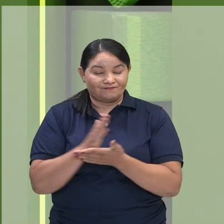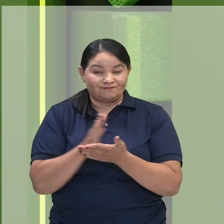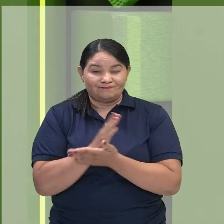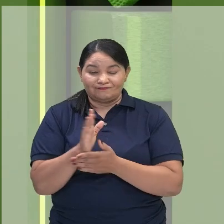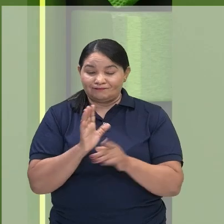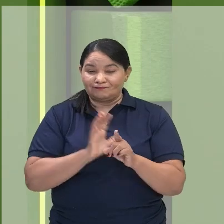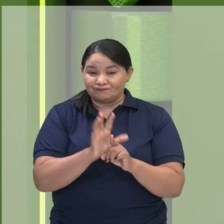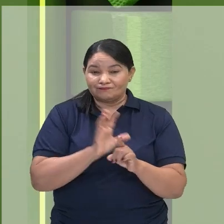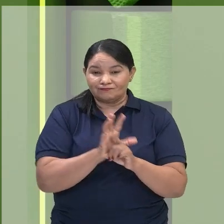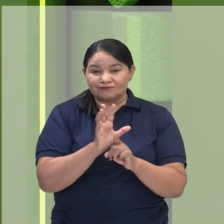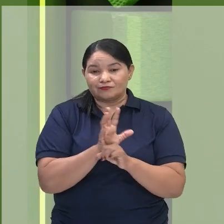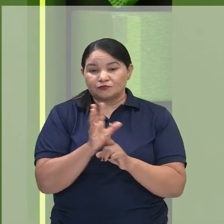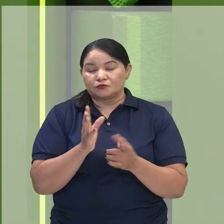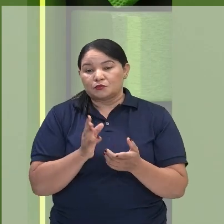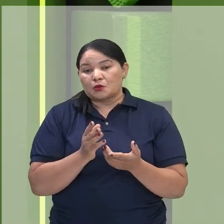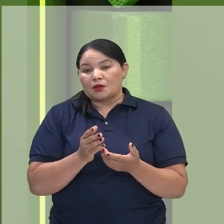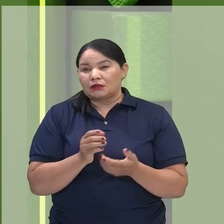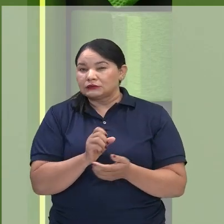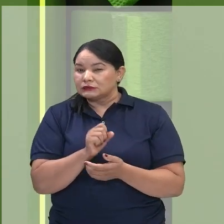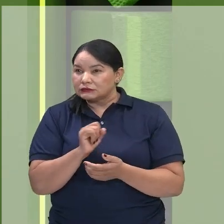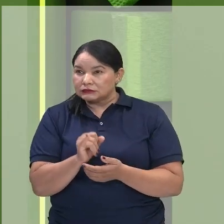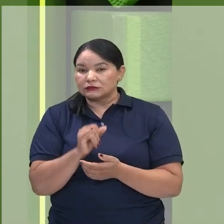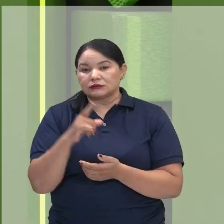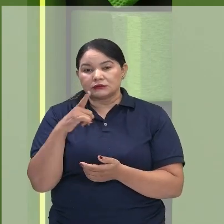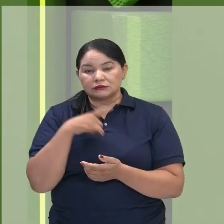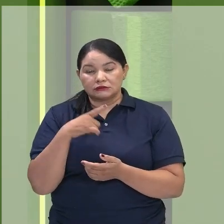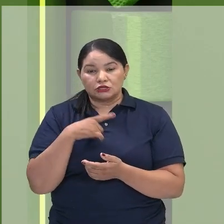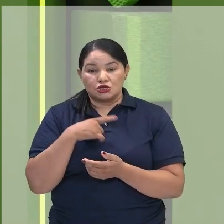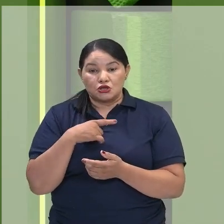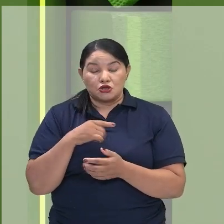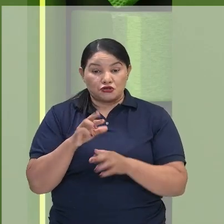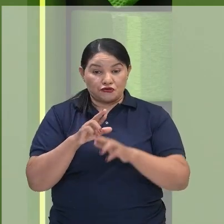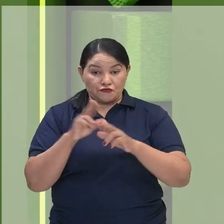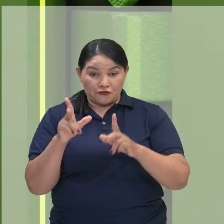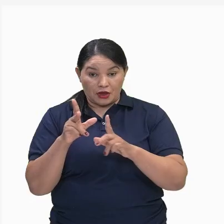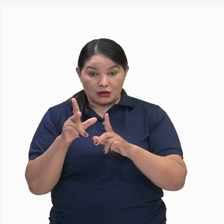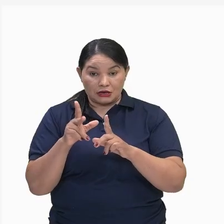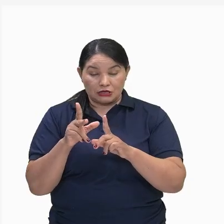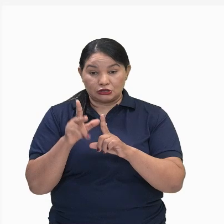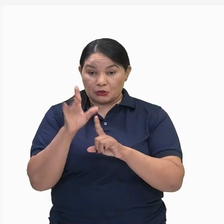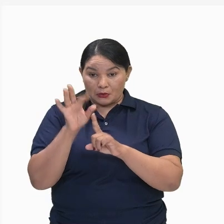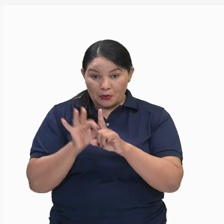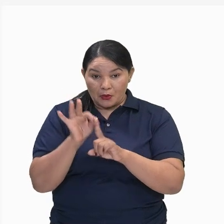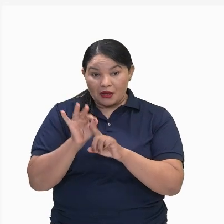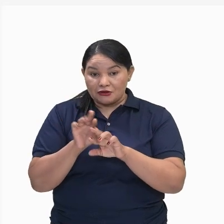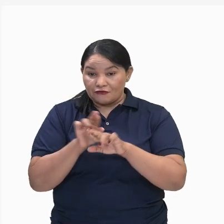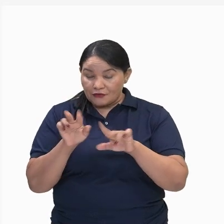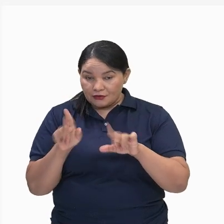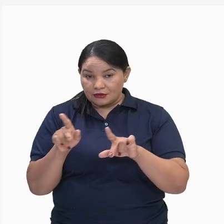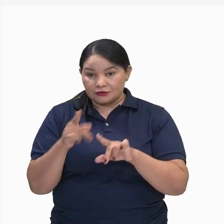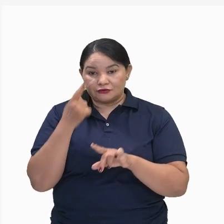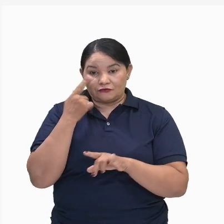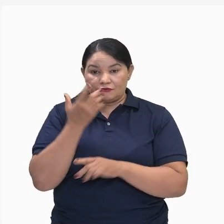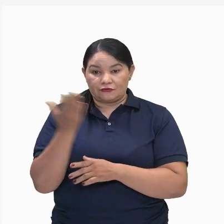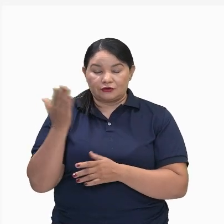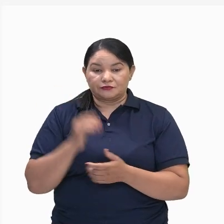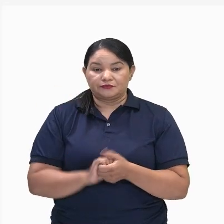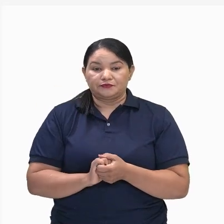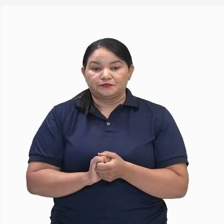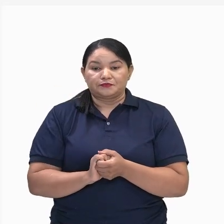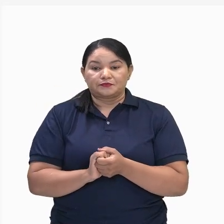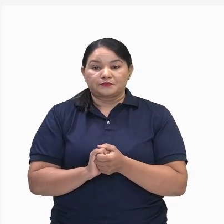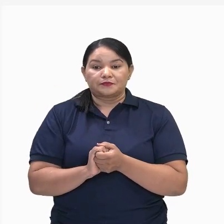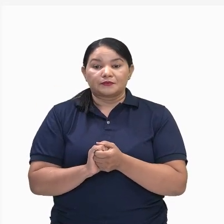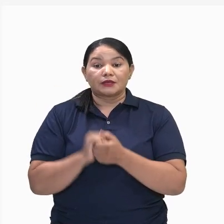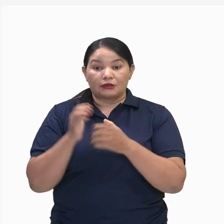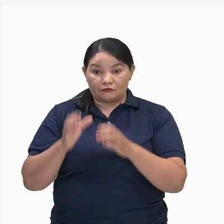impactos ao meio ambiente. Será que as termoelétricas são diferentes? Então, vamos conferir. No caso aí das termoelétricas, né, e